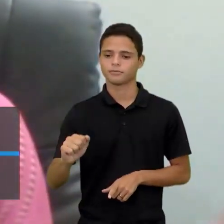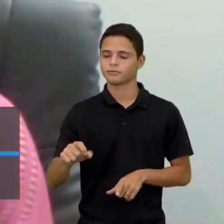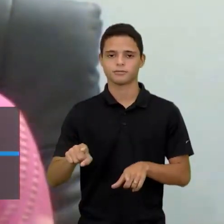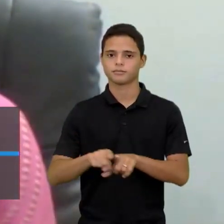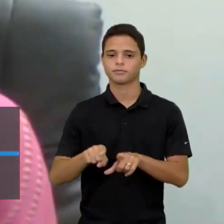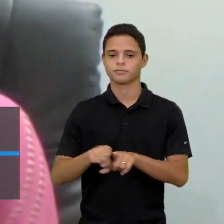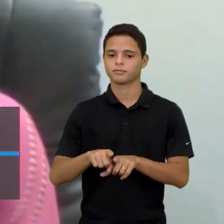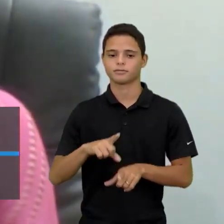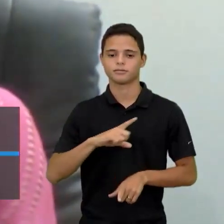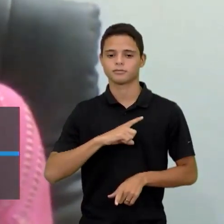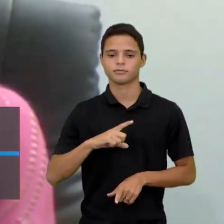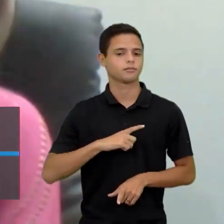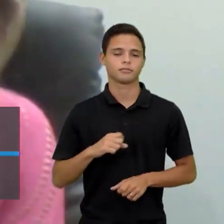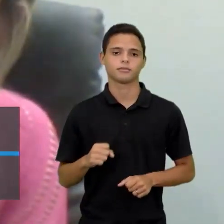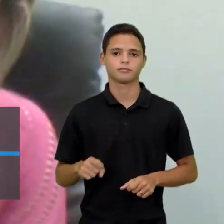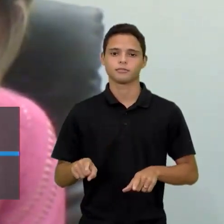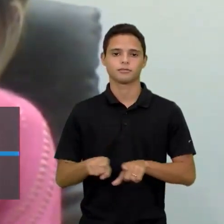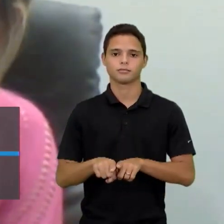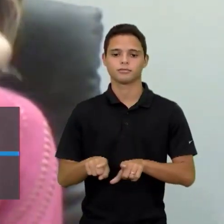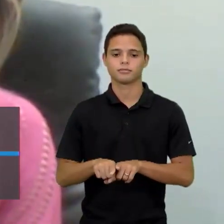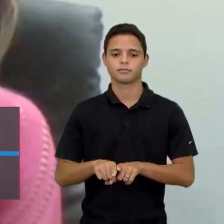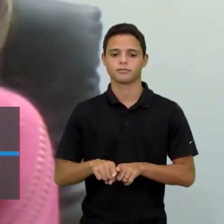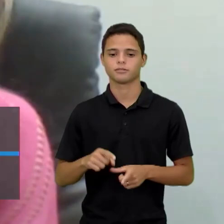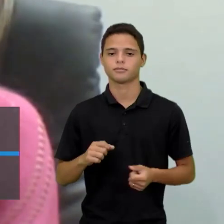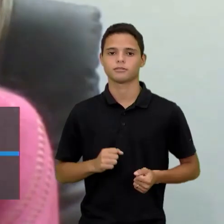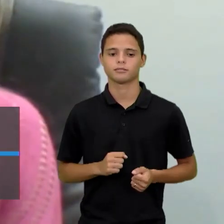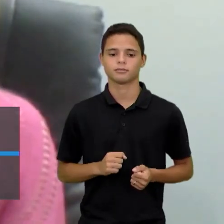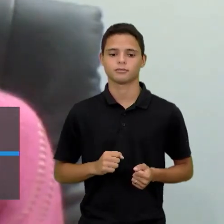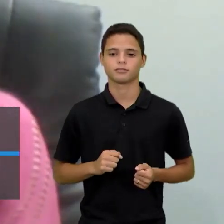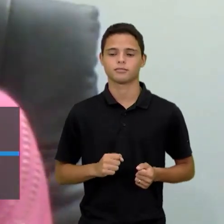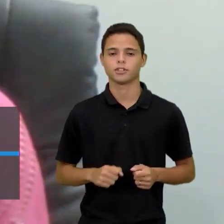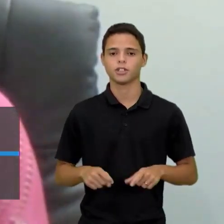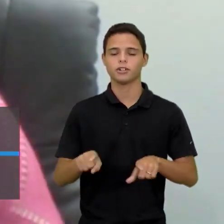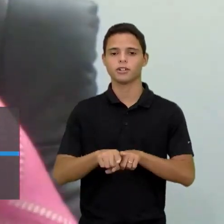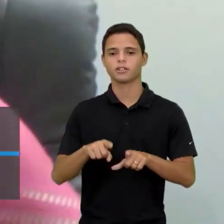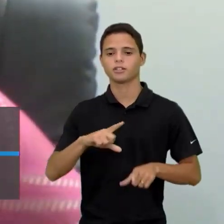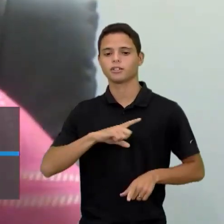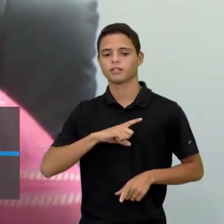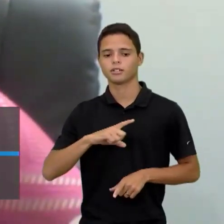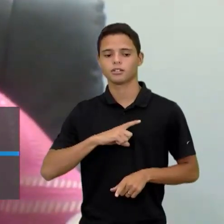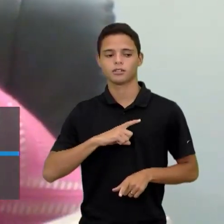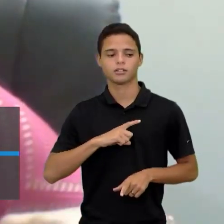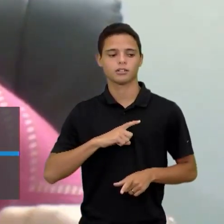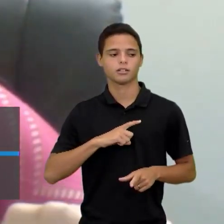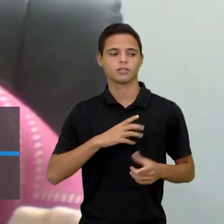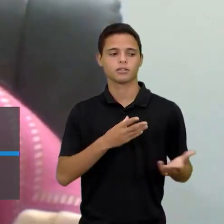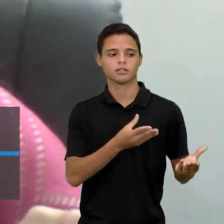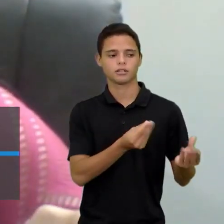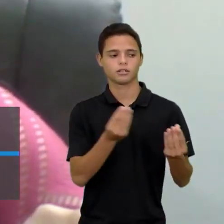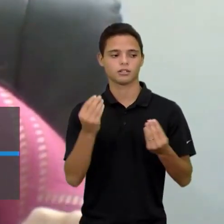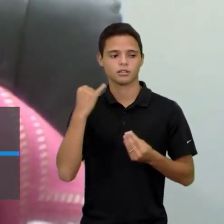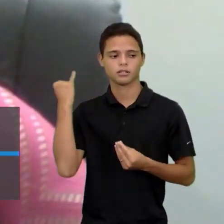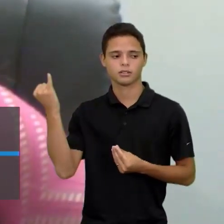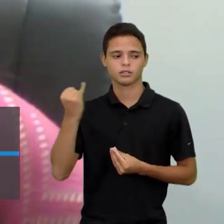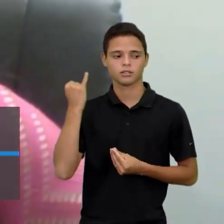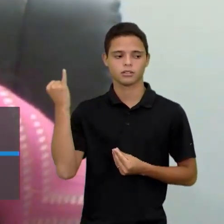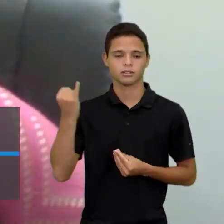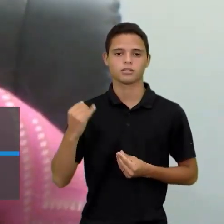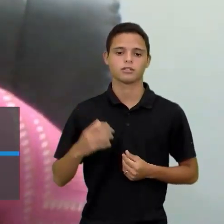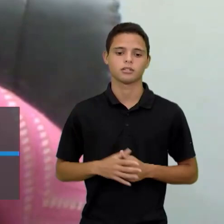o próprio comprado no mercado. Ele consegue fazer esse movimento. Por isso que é tão importante que as atividades